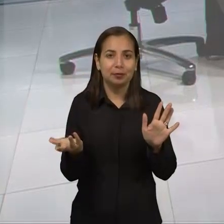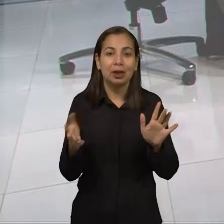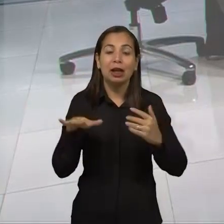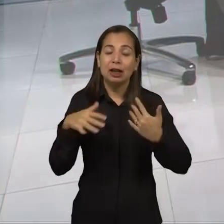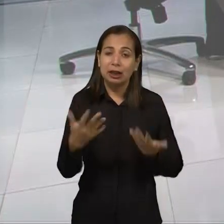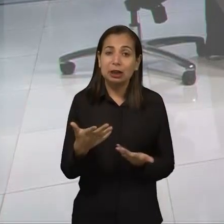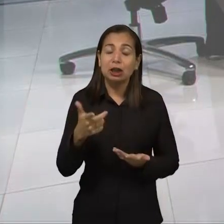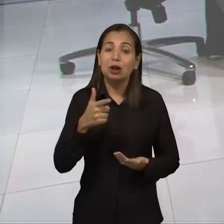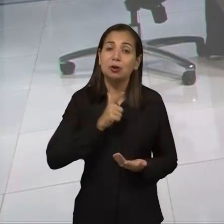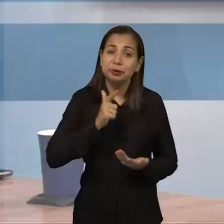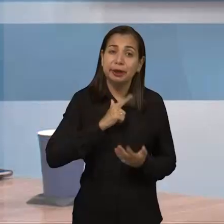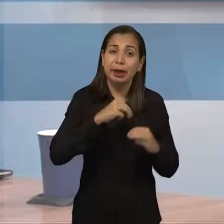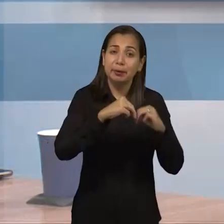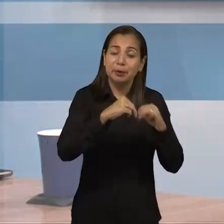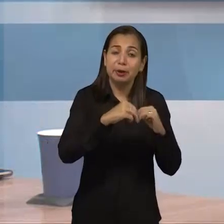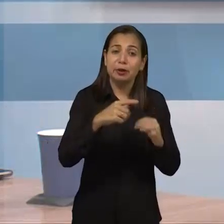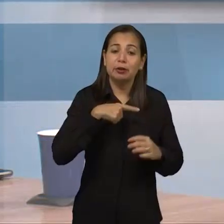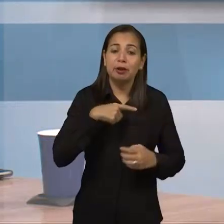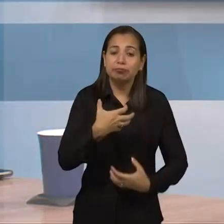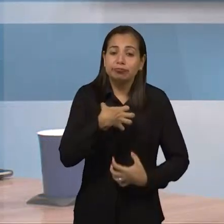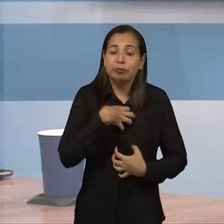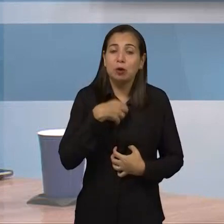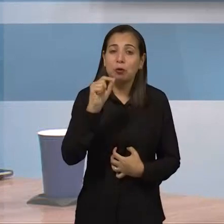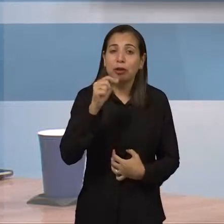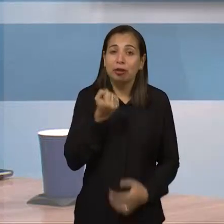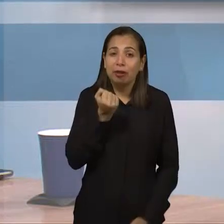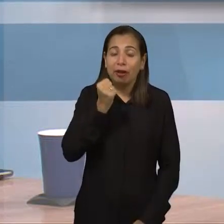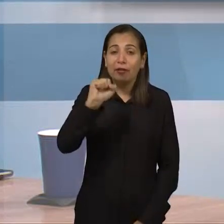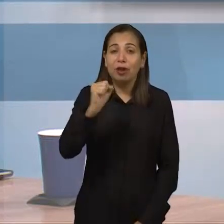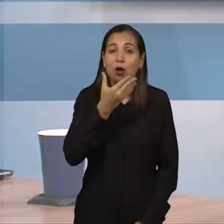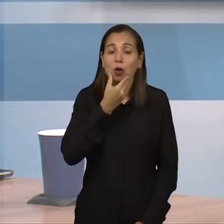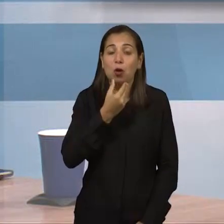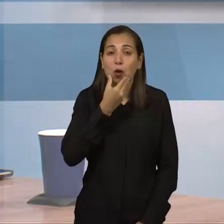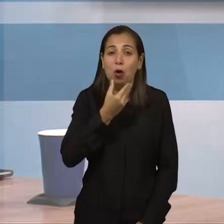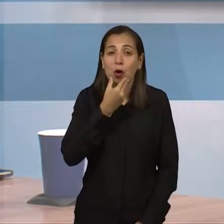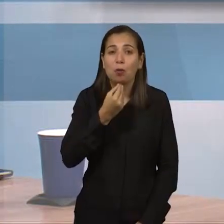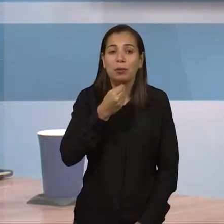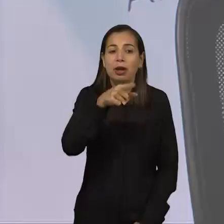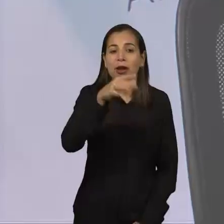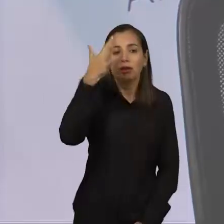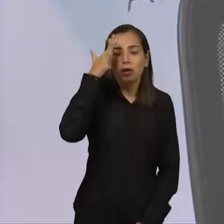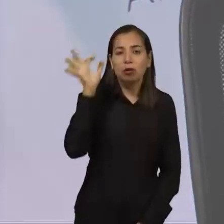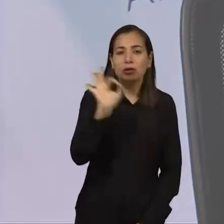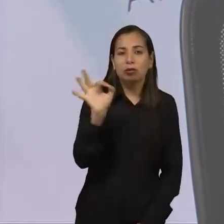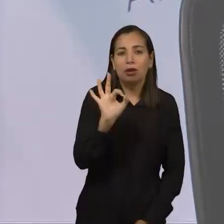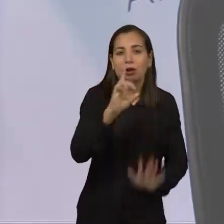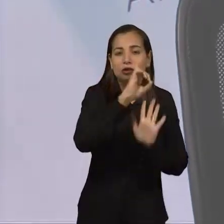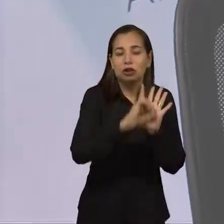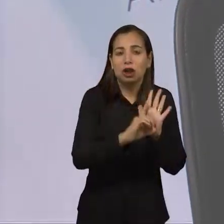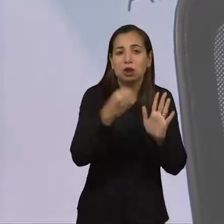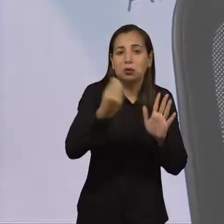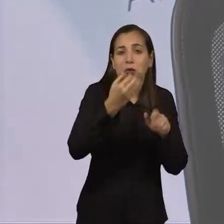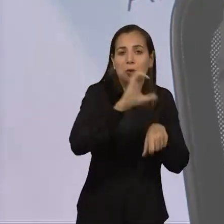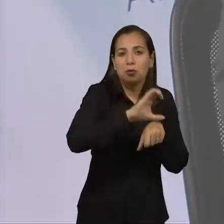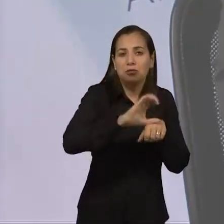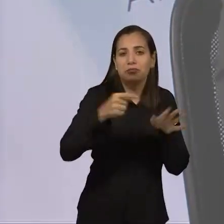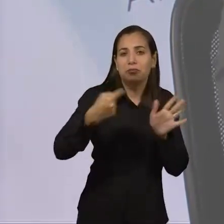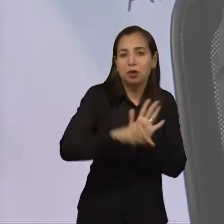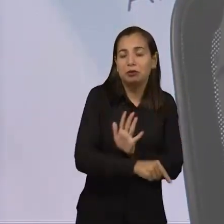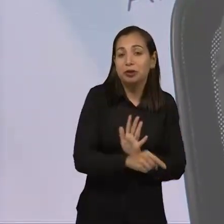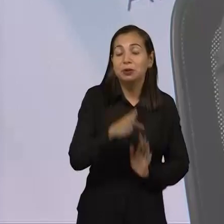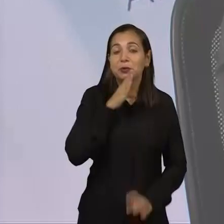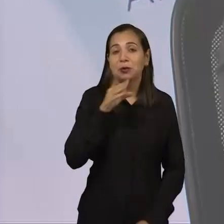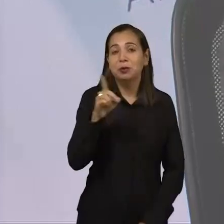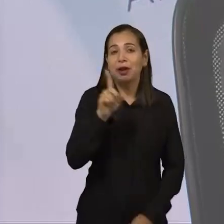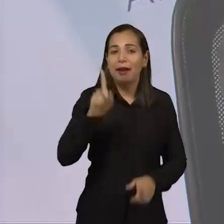angaria simpatias à população, porque vai defender aquilo que um homem médio, que não entende de direito, que não entende da Constituição, quer.